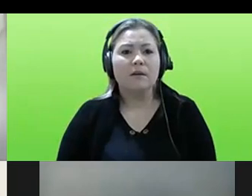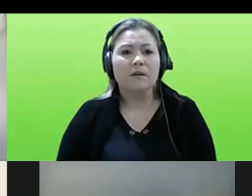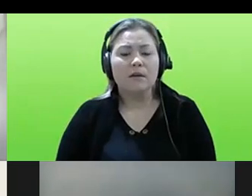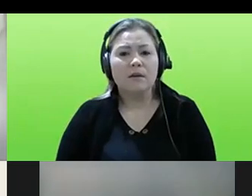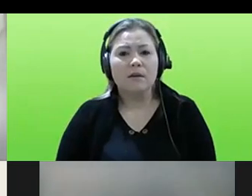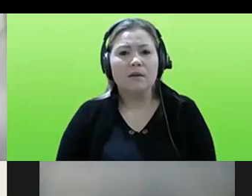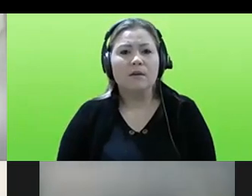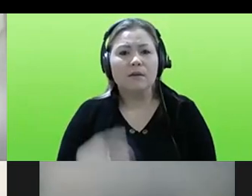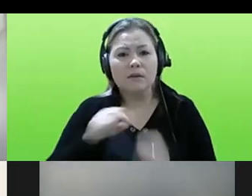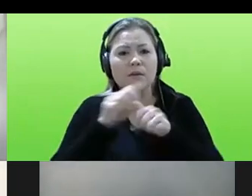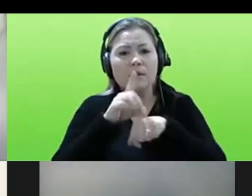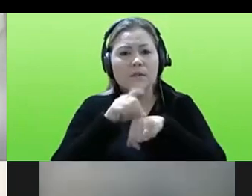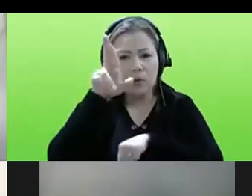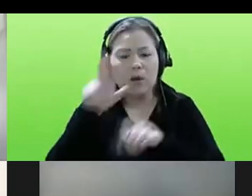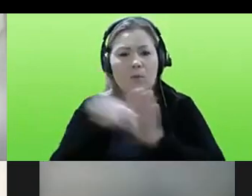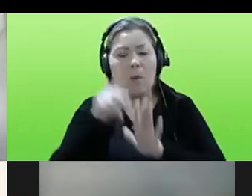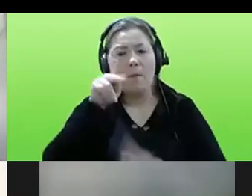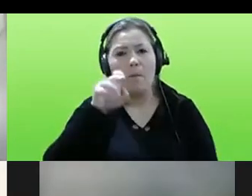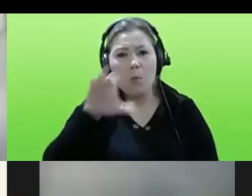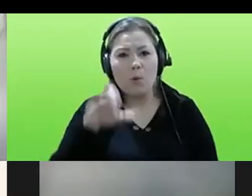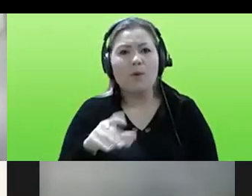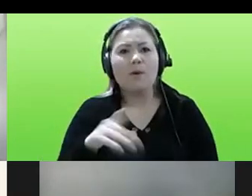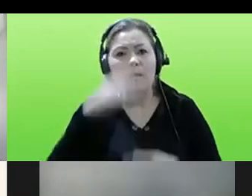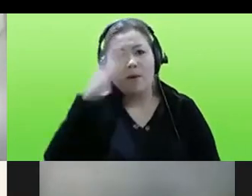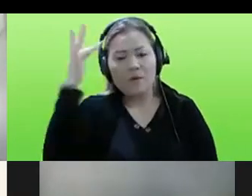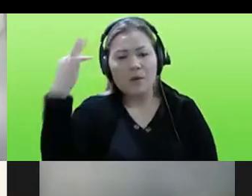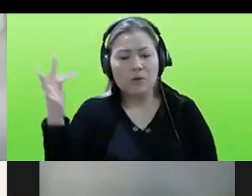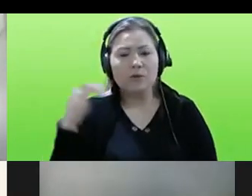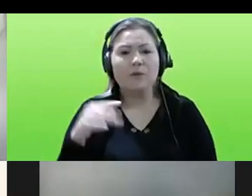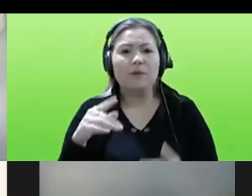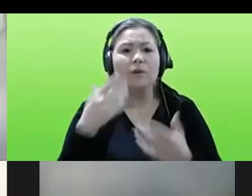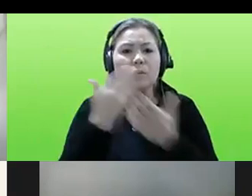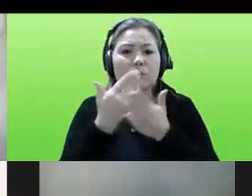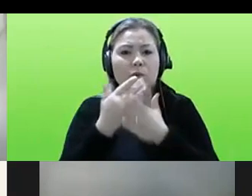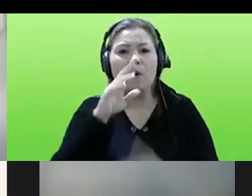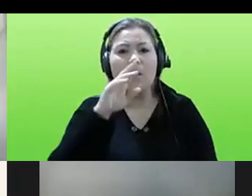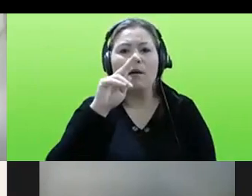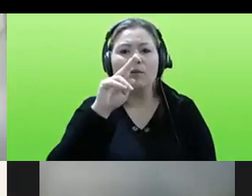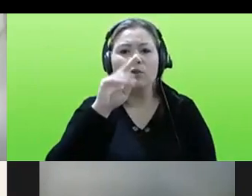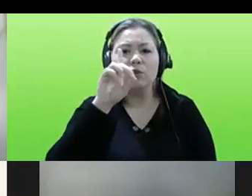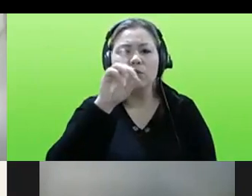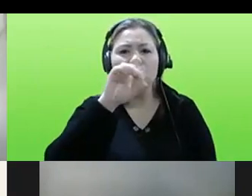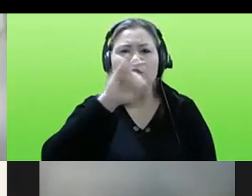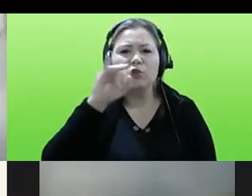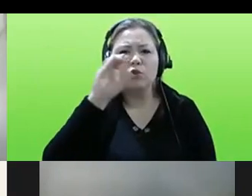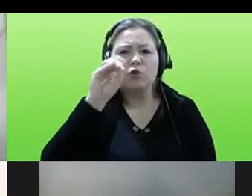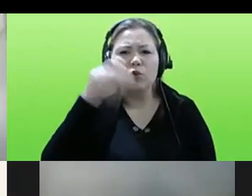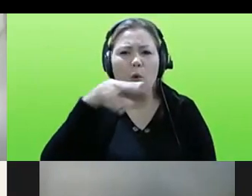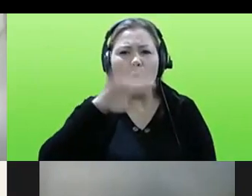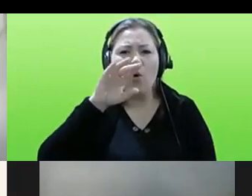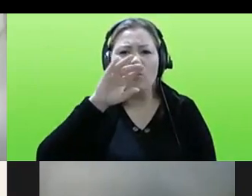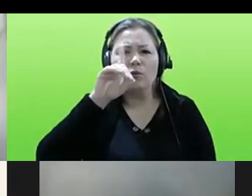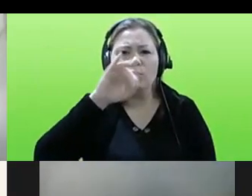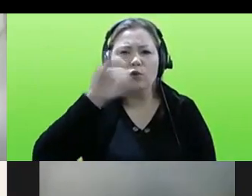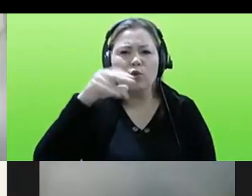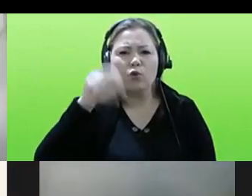Estou fazendo doutorado na PUC em filosofia. Estudo John Rawls, mais especificamente a questão da religião